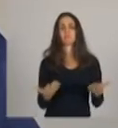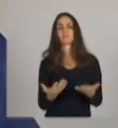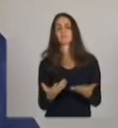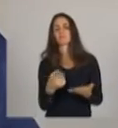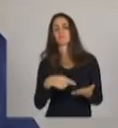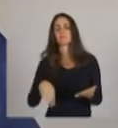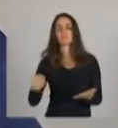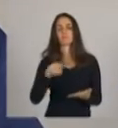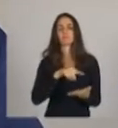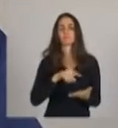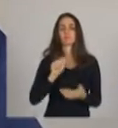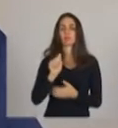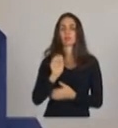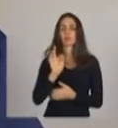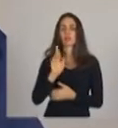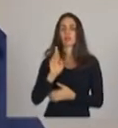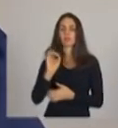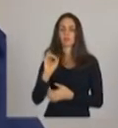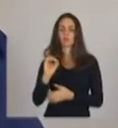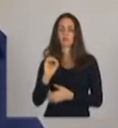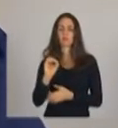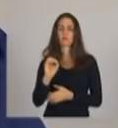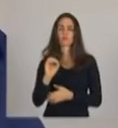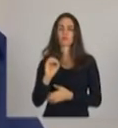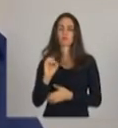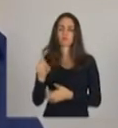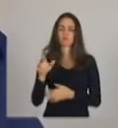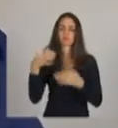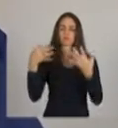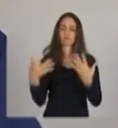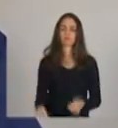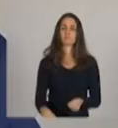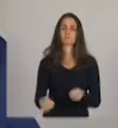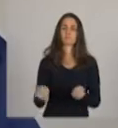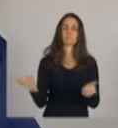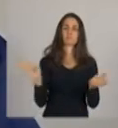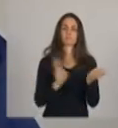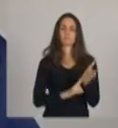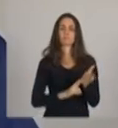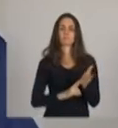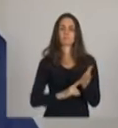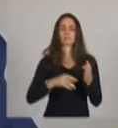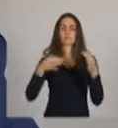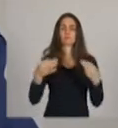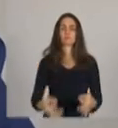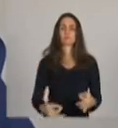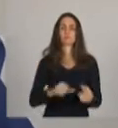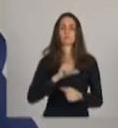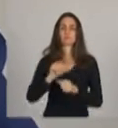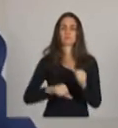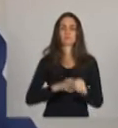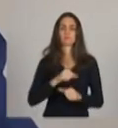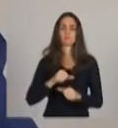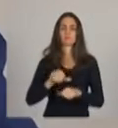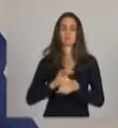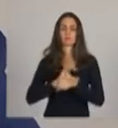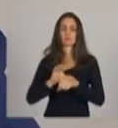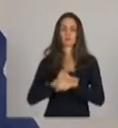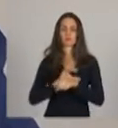dança afro ser admitida, reconhecida e se transformar num